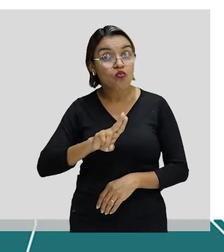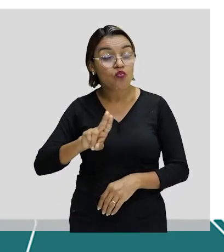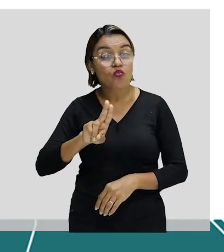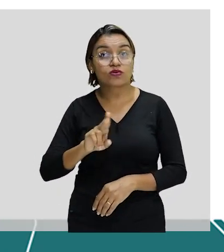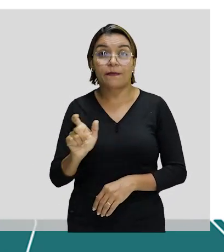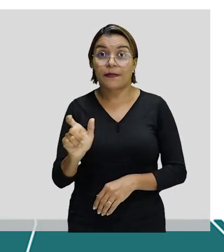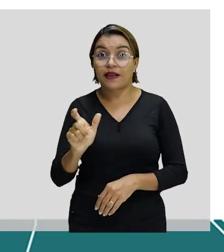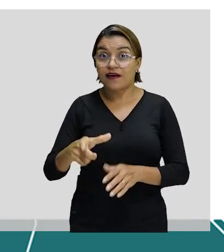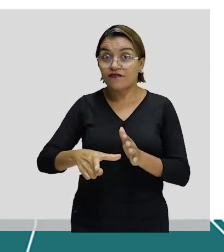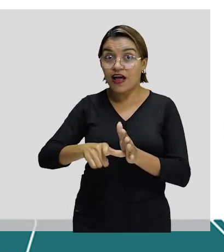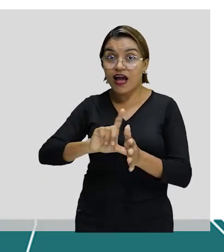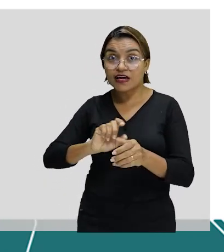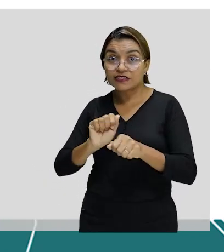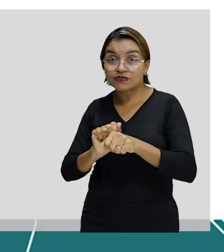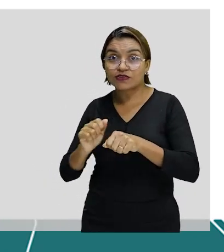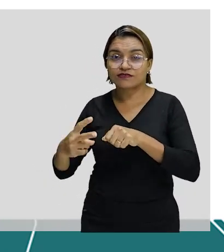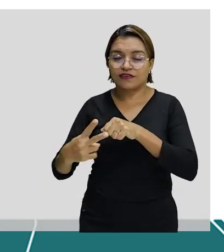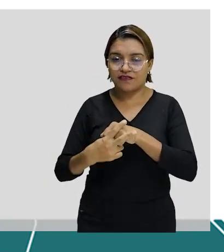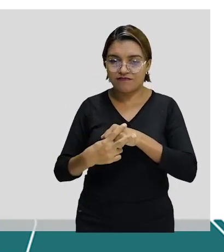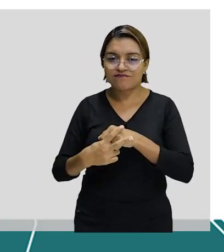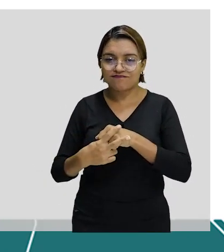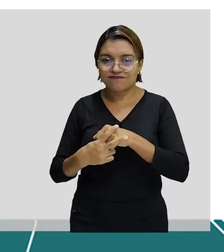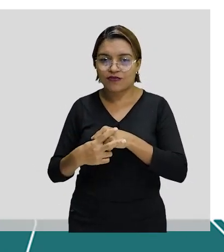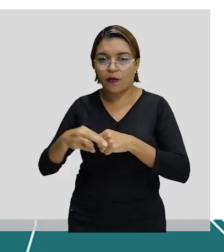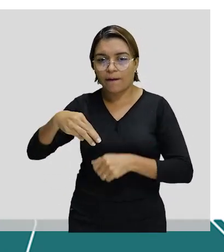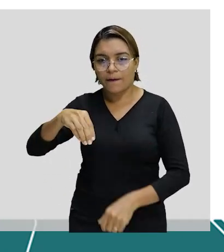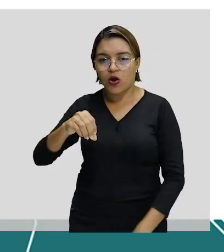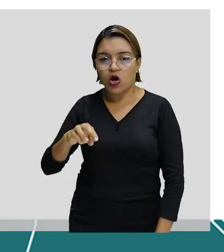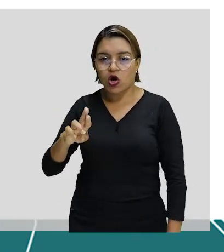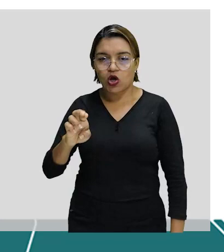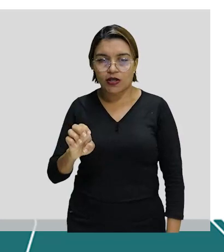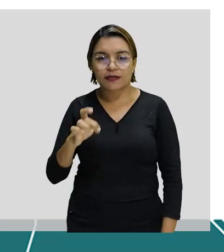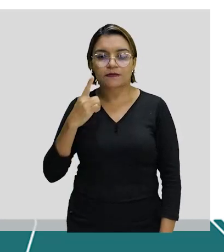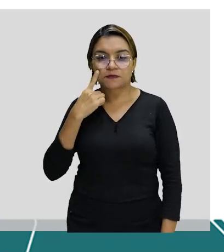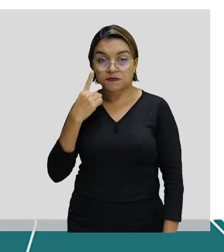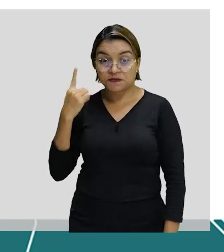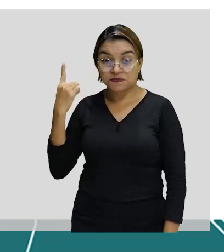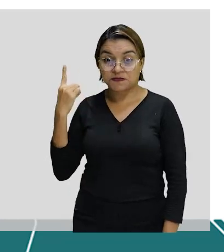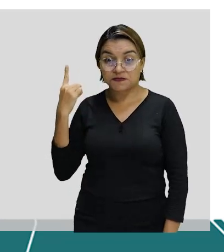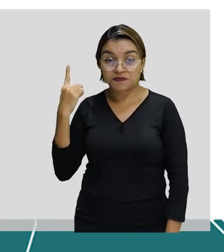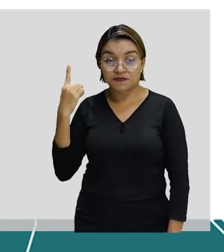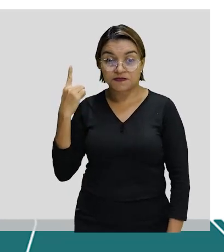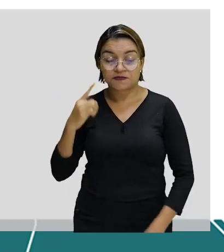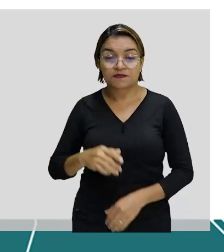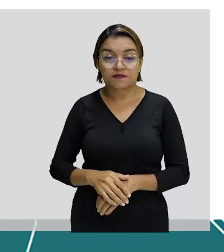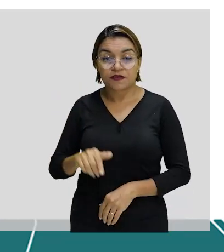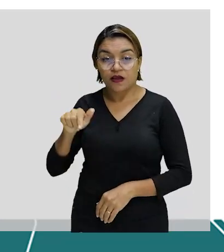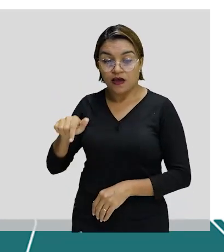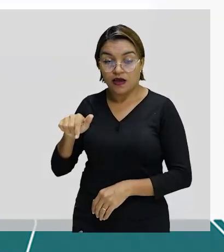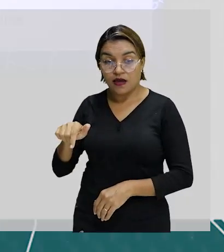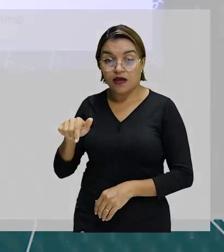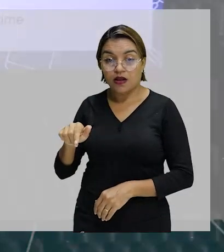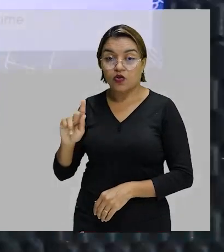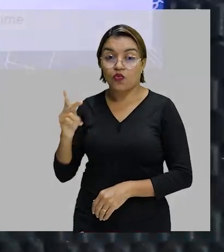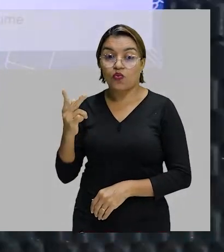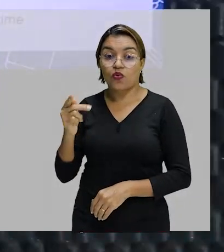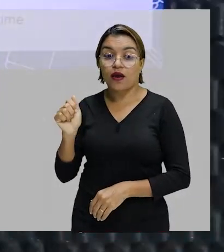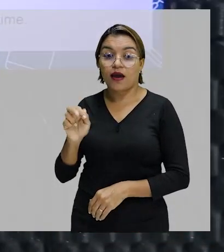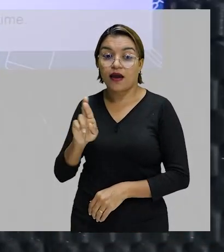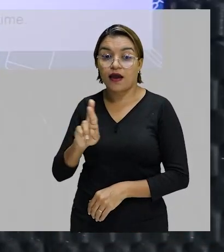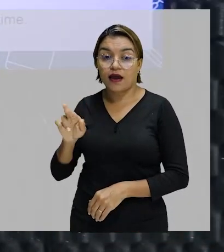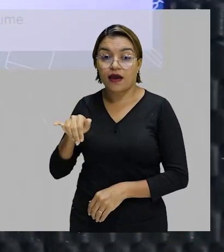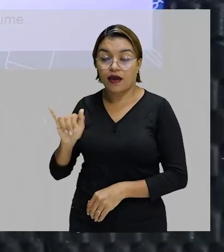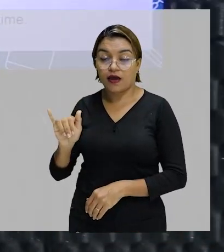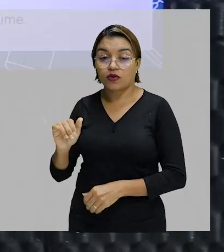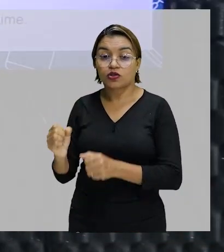advérbio, que é a palavra more. Harry drives more carefully than Peter. O Harry dirige mais rapidamente do que o